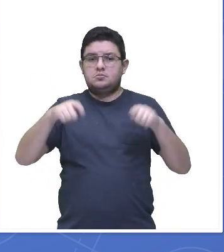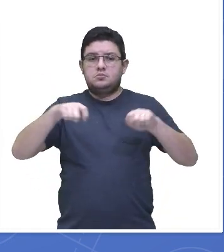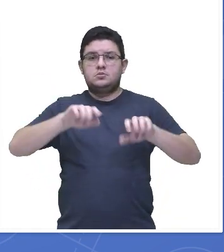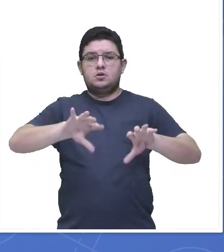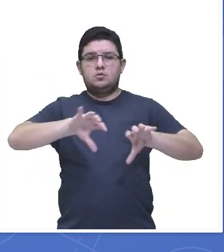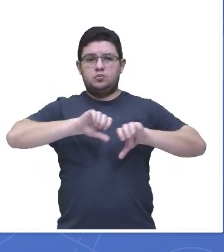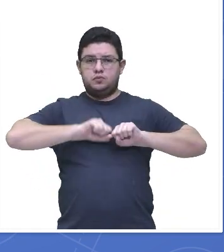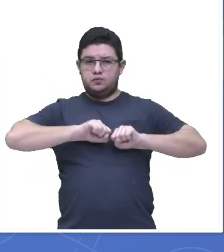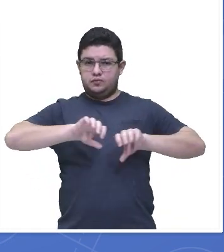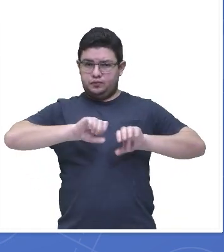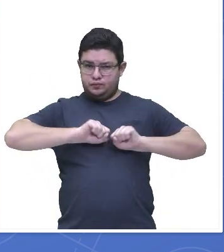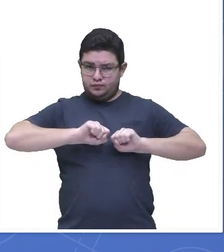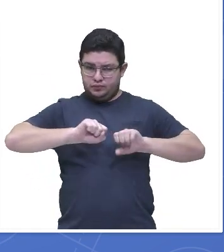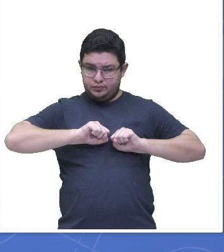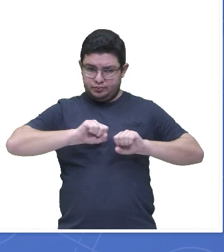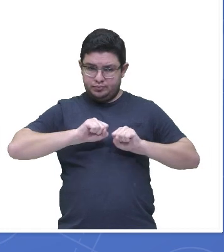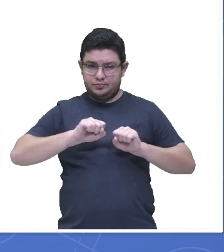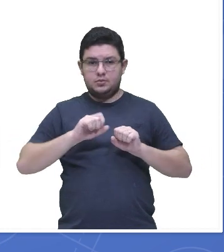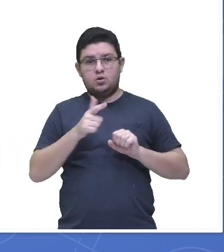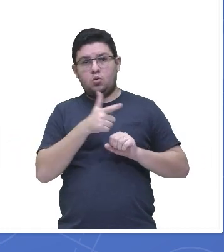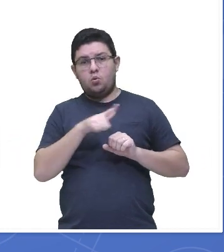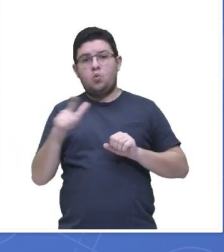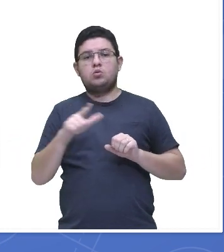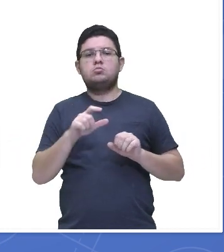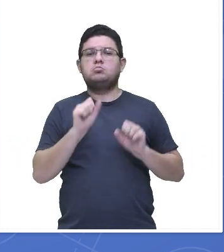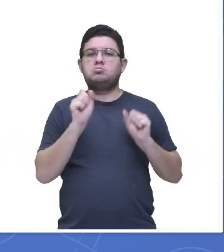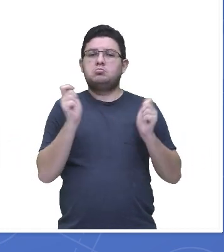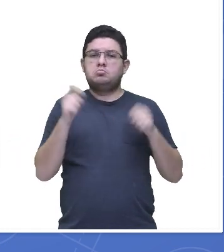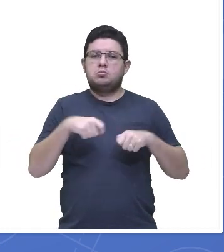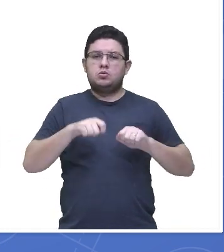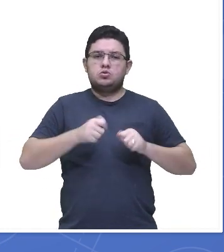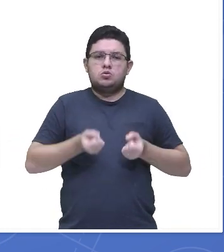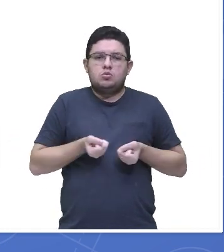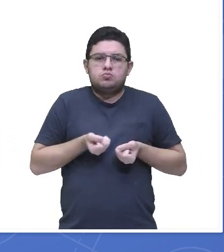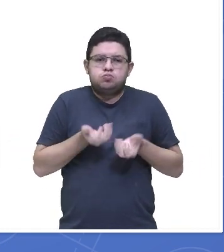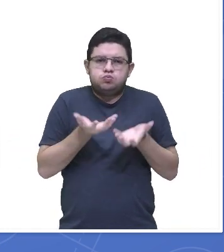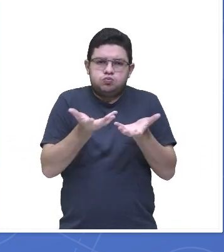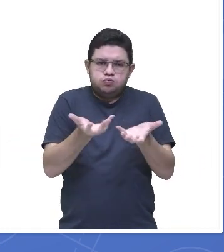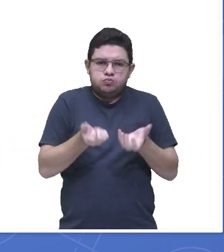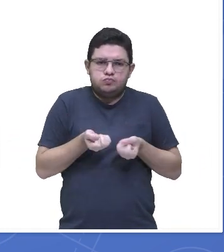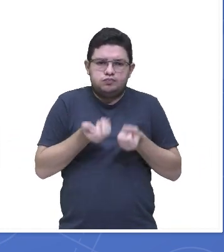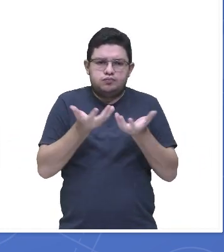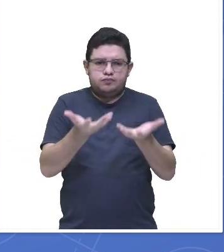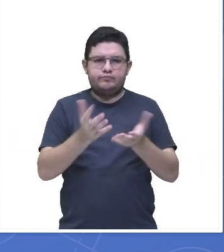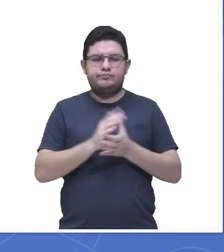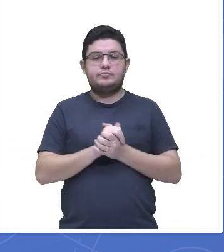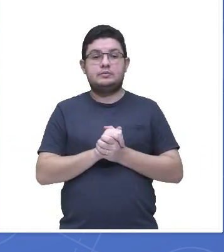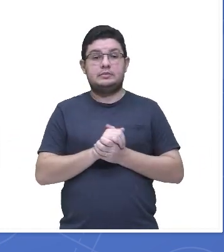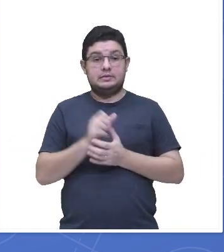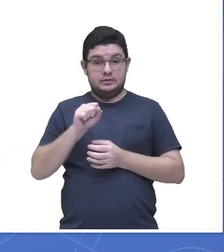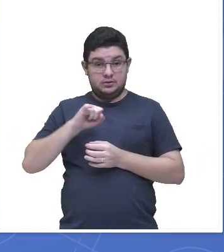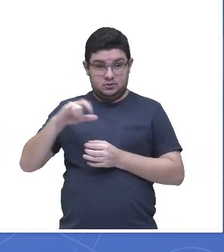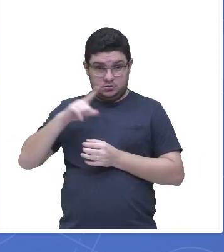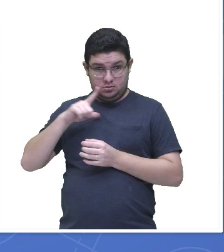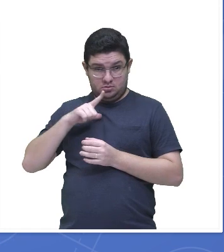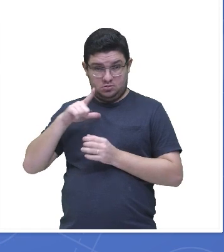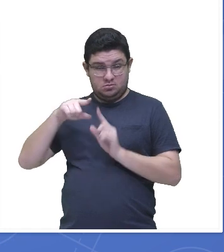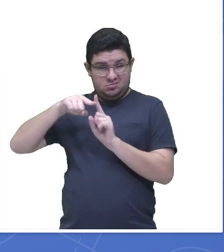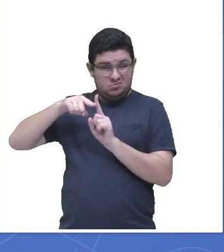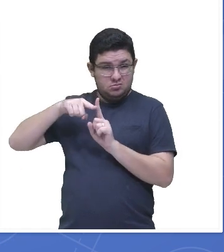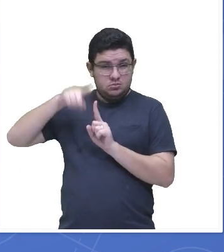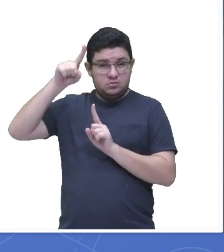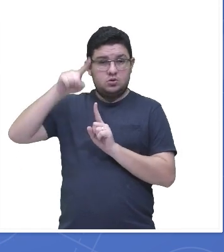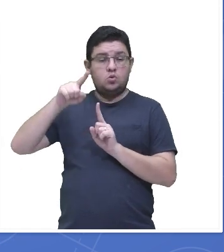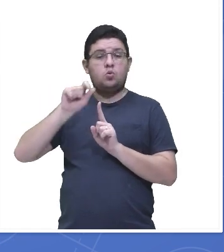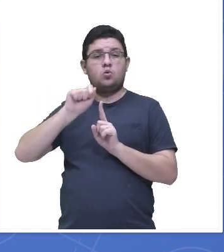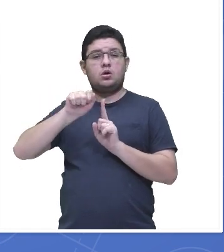ou radiação, né? É claro que com a temperatura mais elevada, essas ondas eletromagnéticas são mais